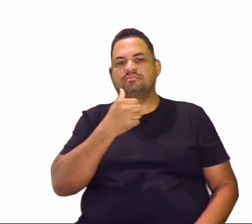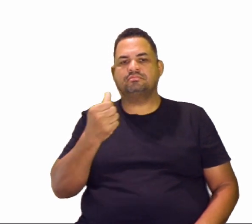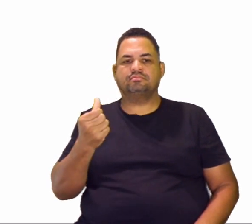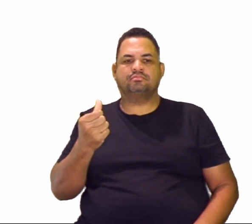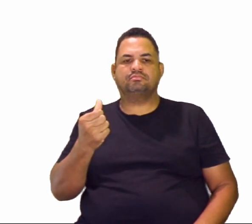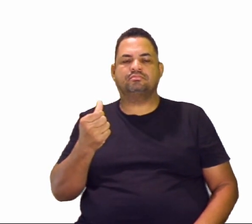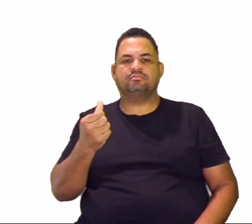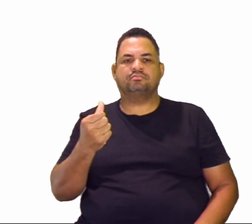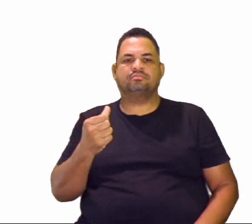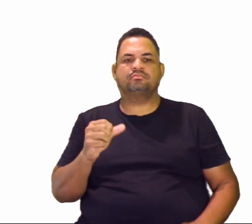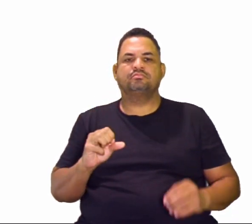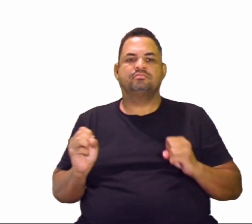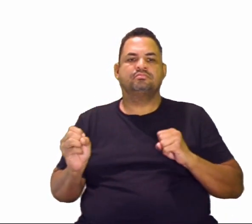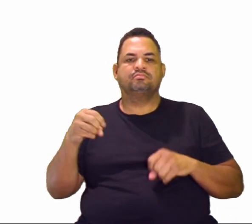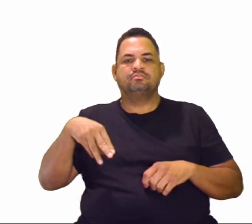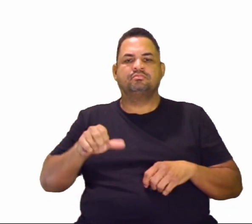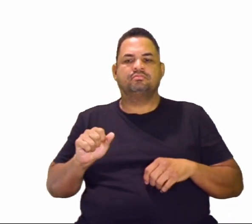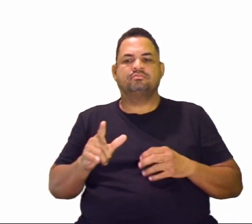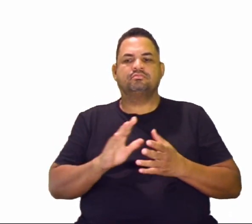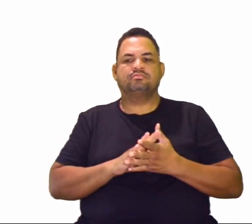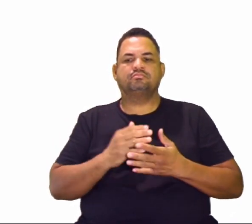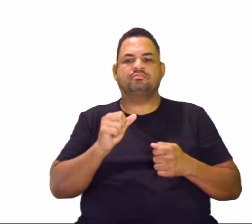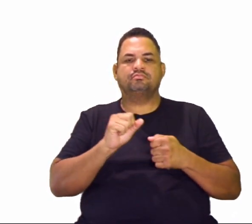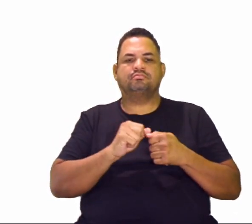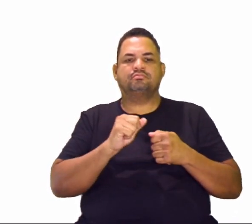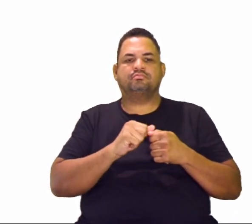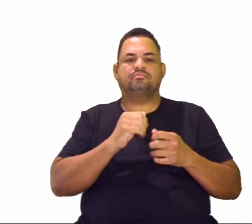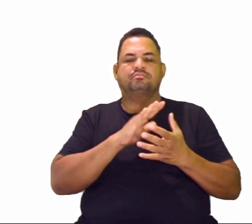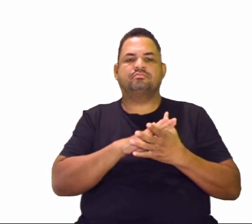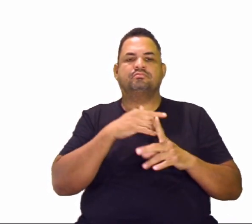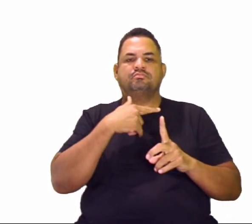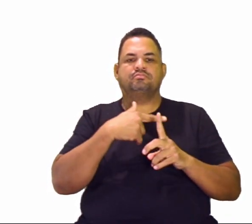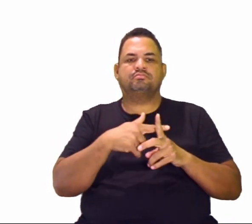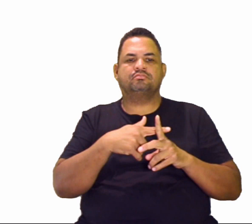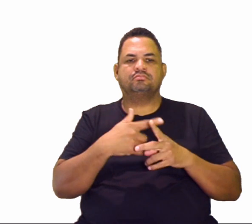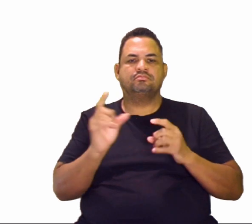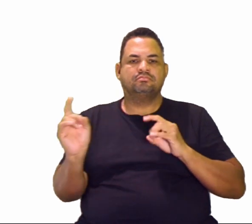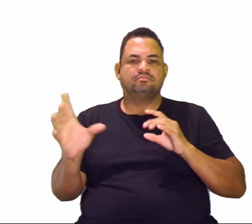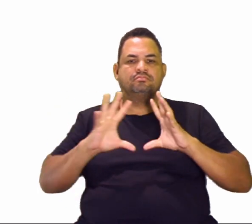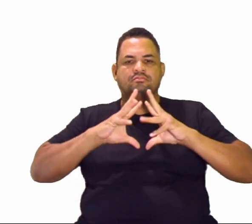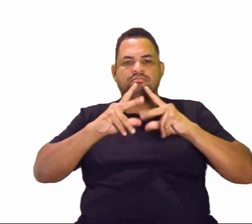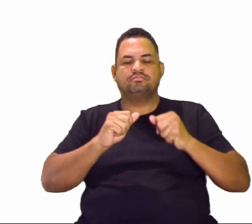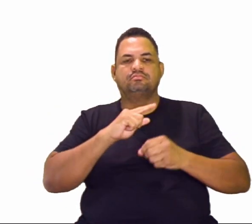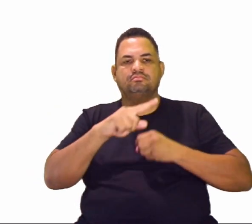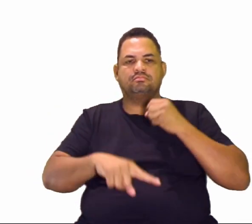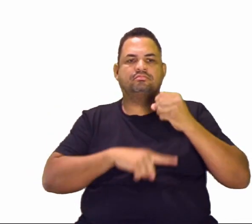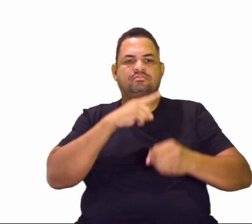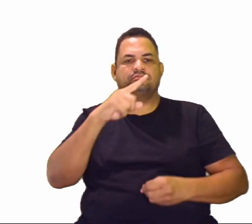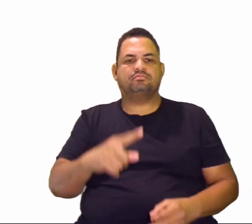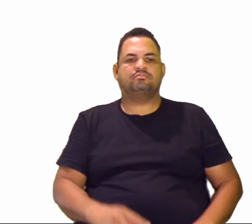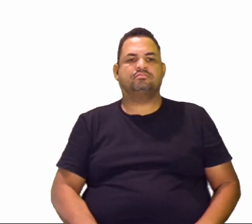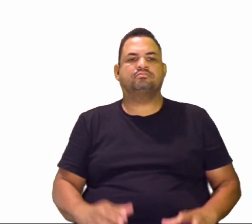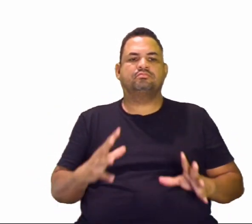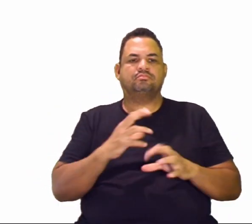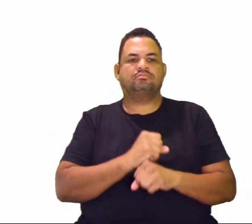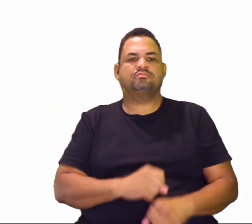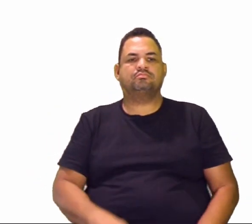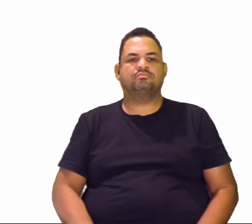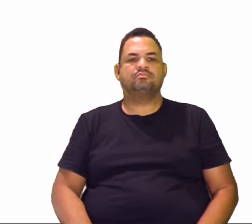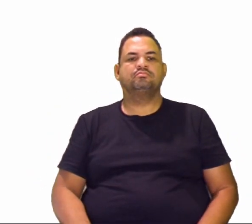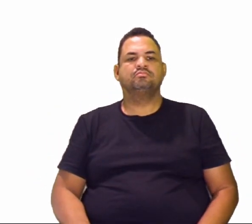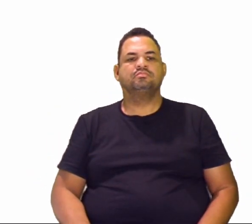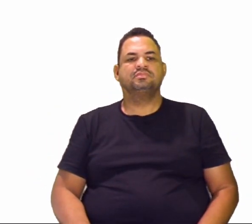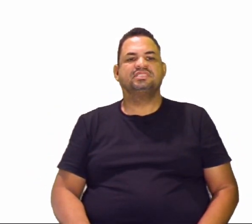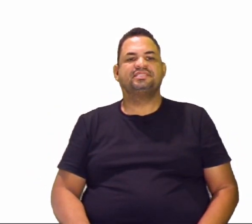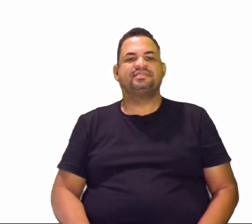mol, então fazemos agora a somatória das massas molares de todos os átomos, né? Então,